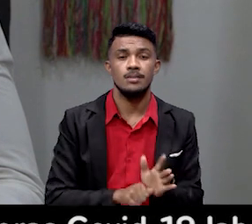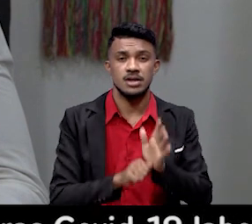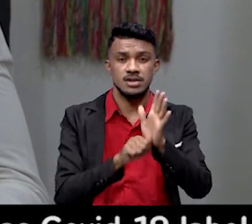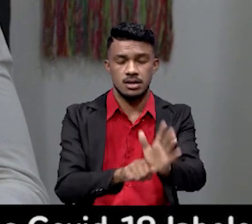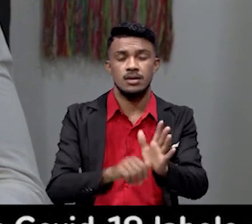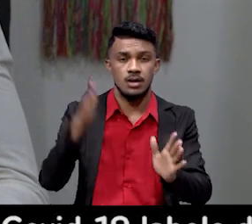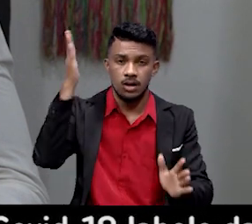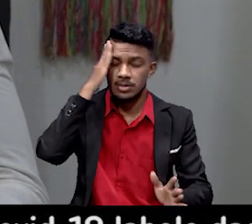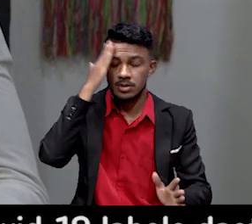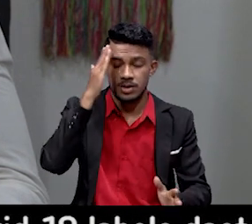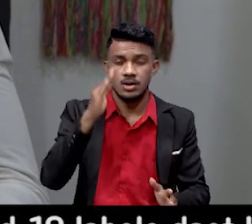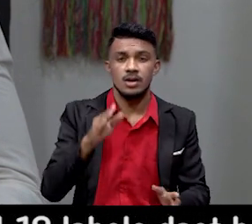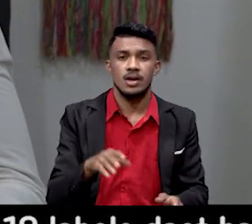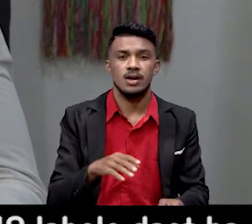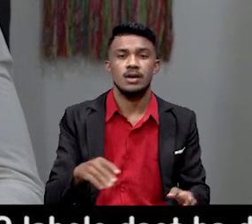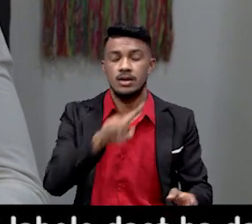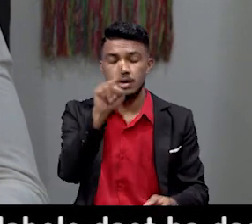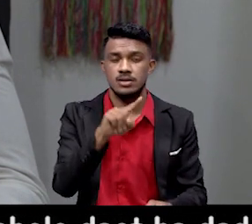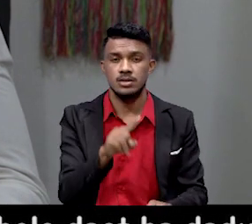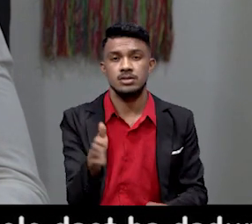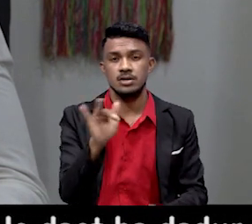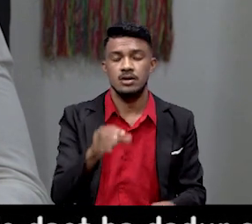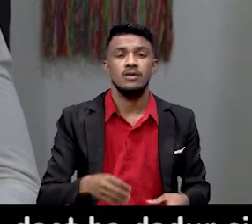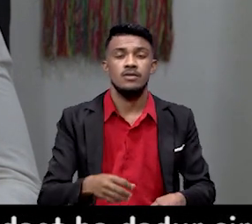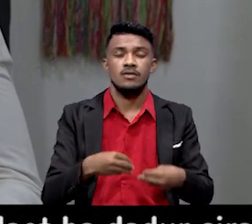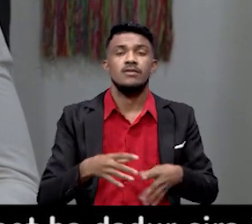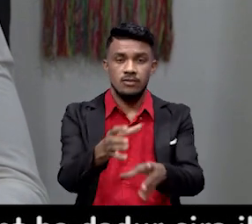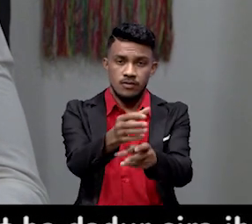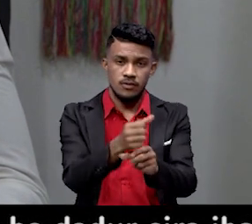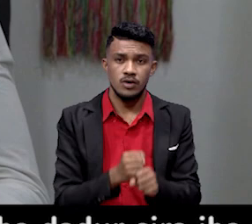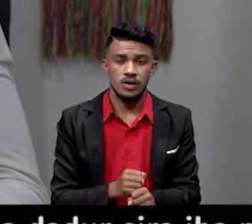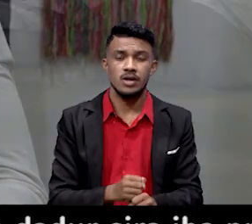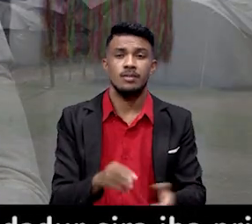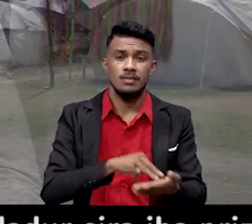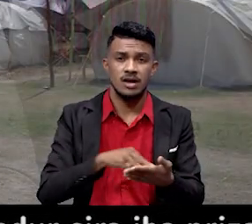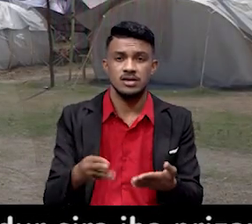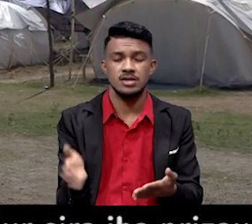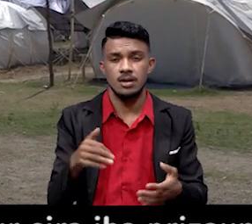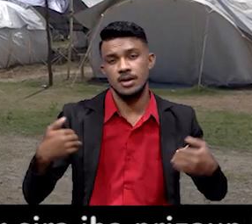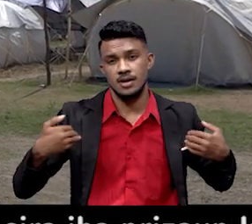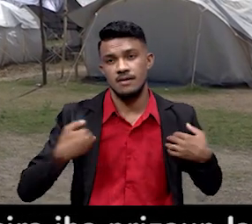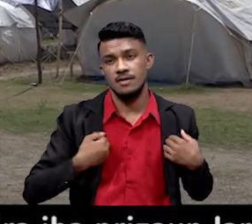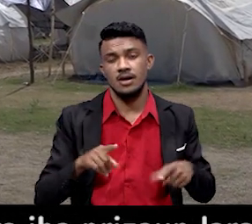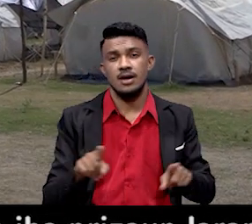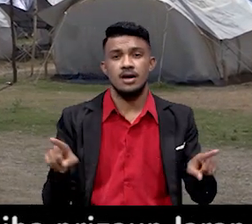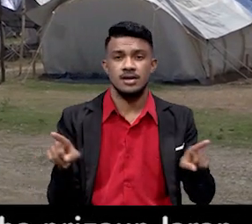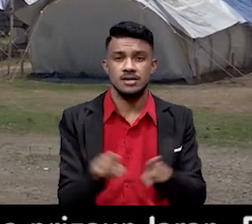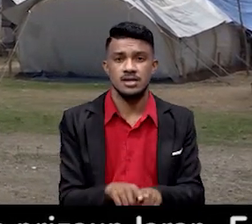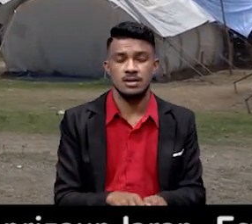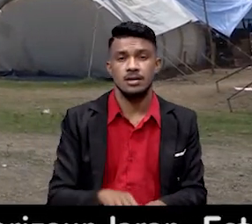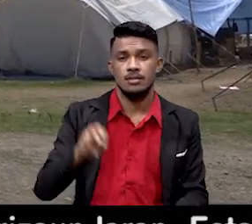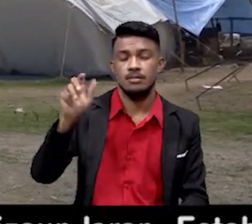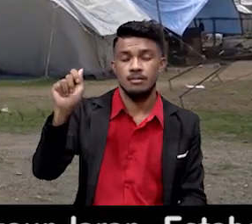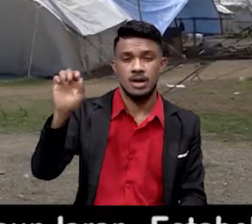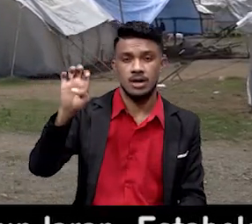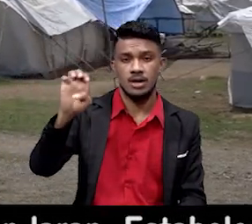iniciativa de opções ser para tu fote medidas para ser a nível que se existe. Portanto, mas e é uma opção